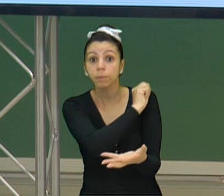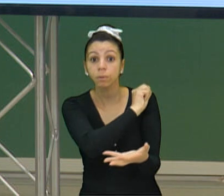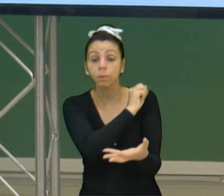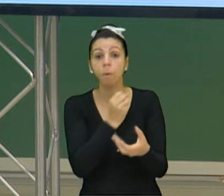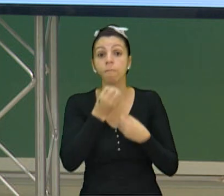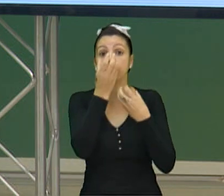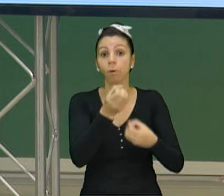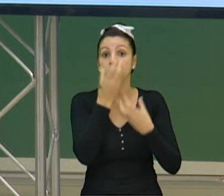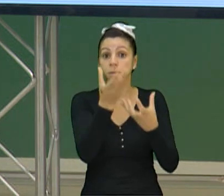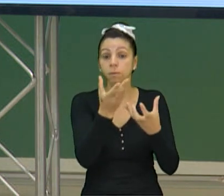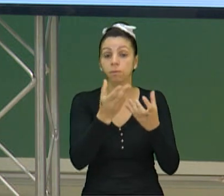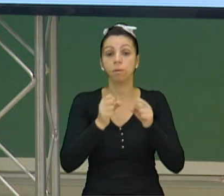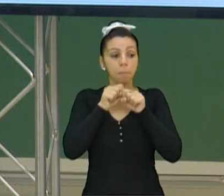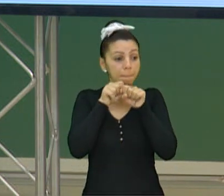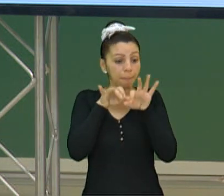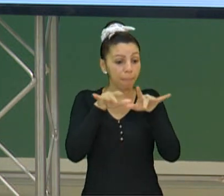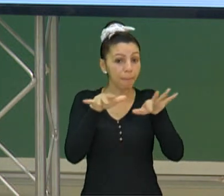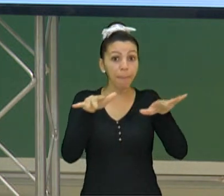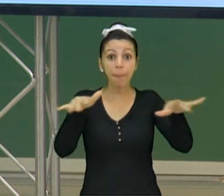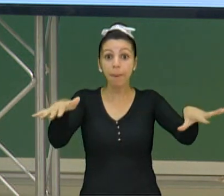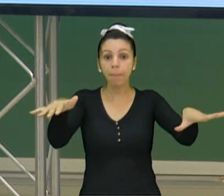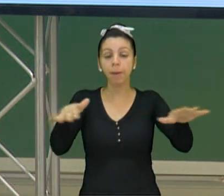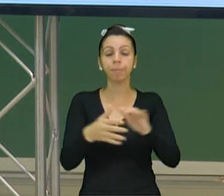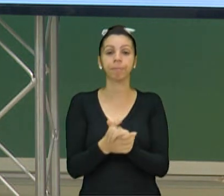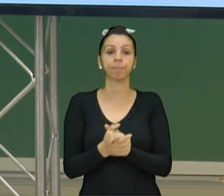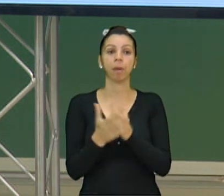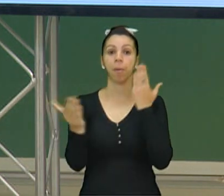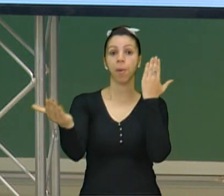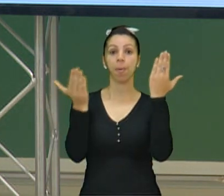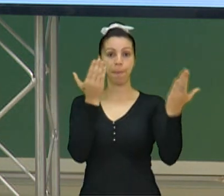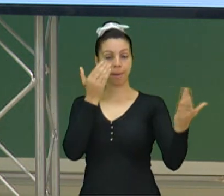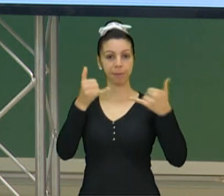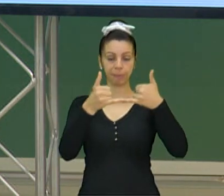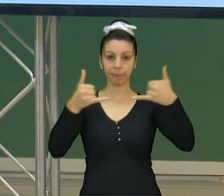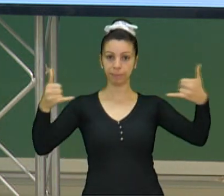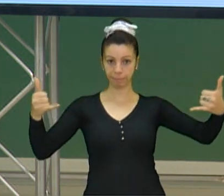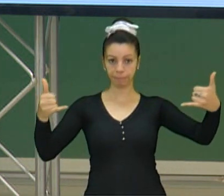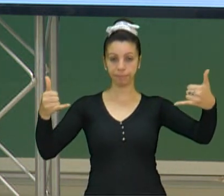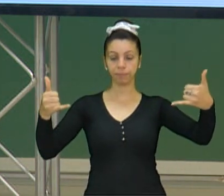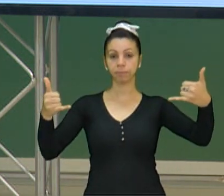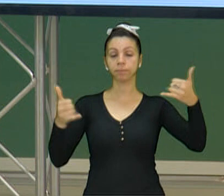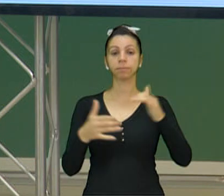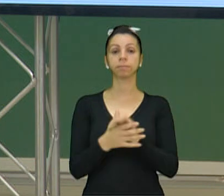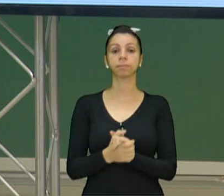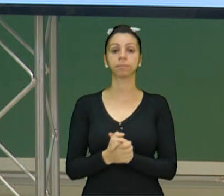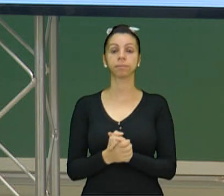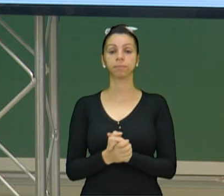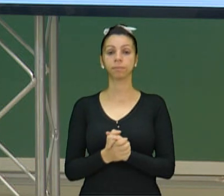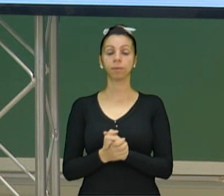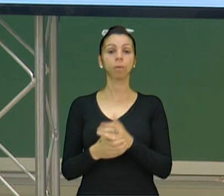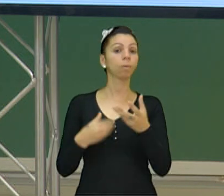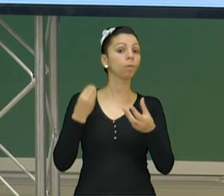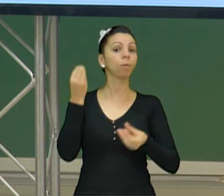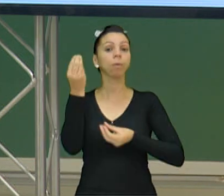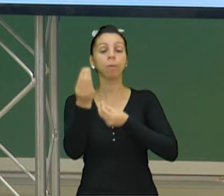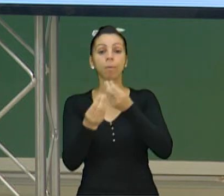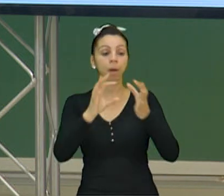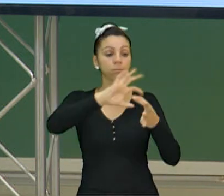Então, basicamente, é essa comparação que a nossa linha do tempo faz na maneira em que os jogos eles